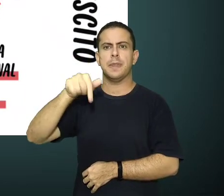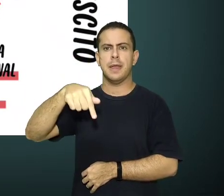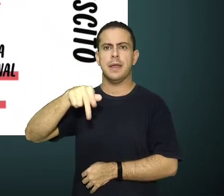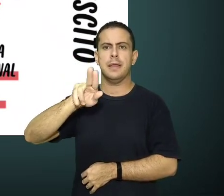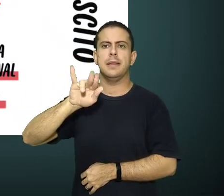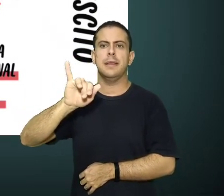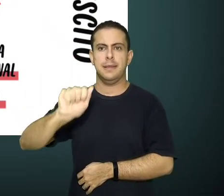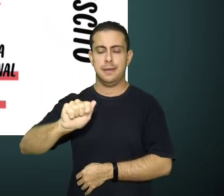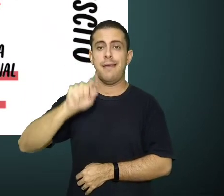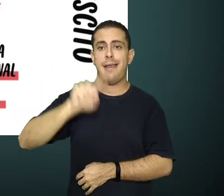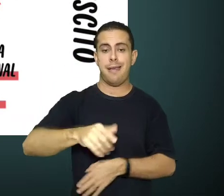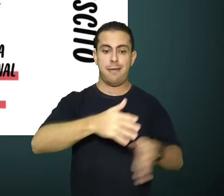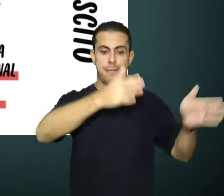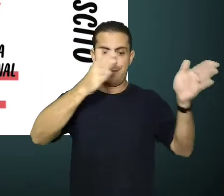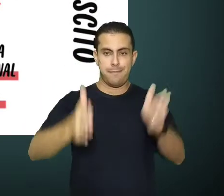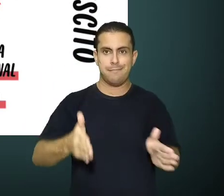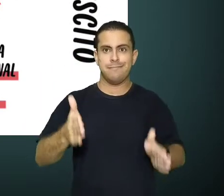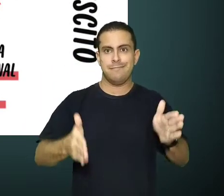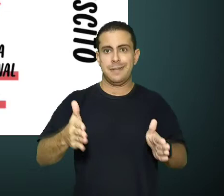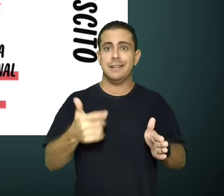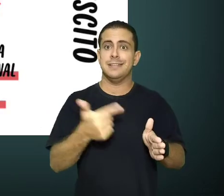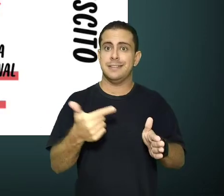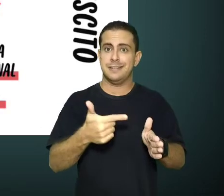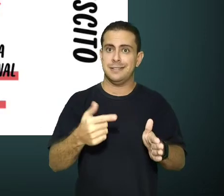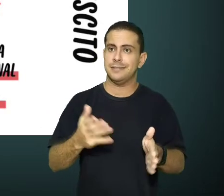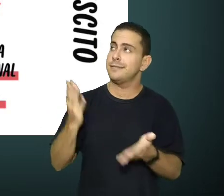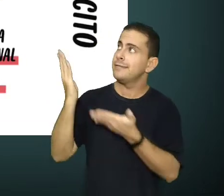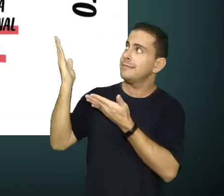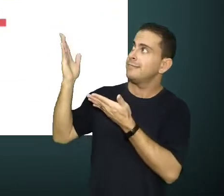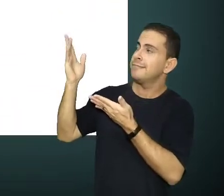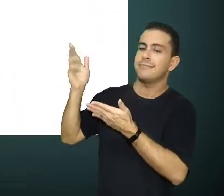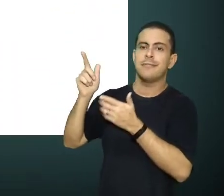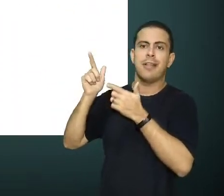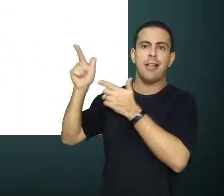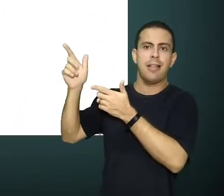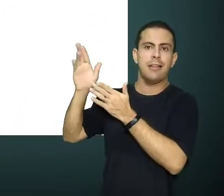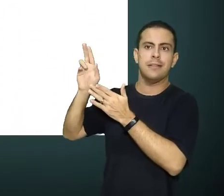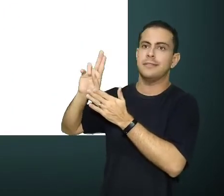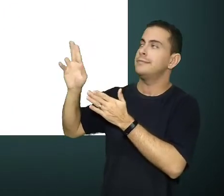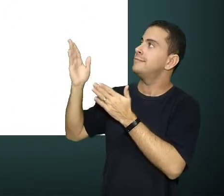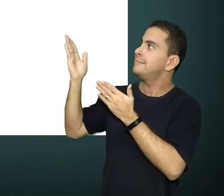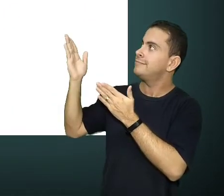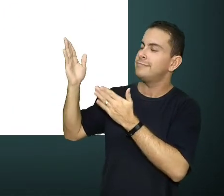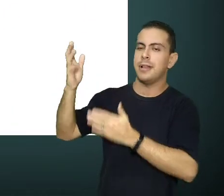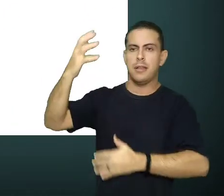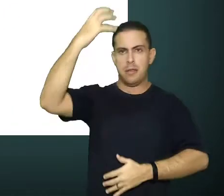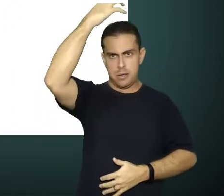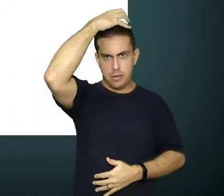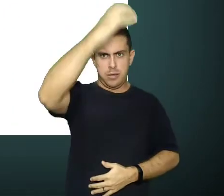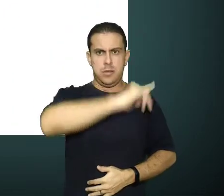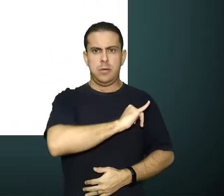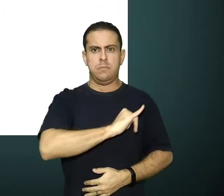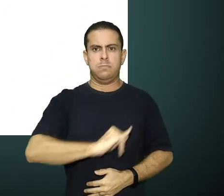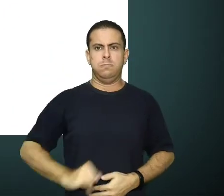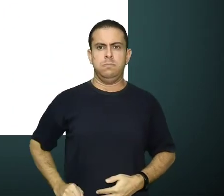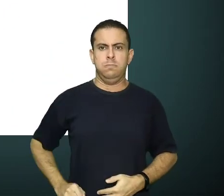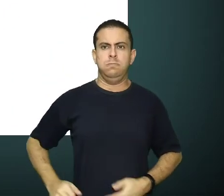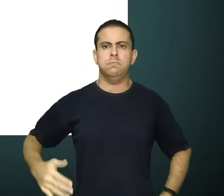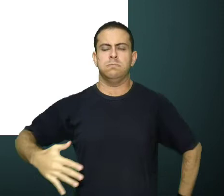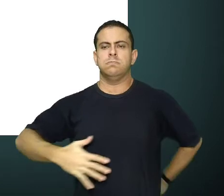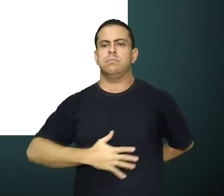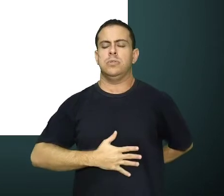Aí começou o segundo período dessa era, que é chamado de Império Napoleônico, e foi